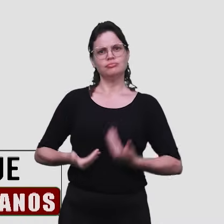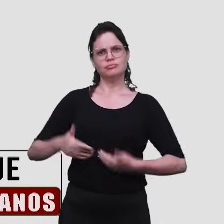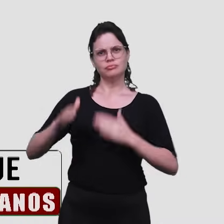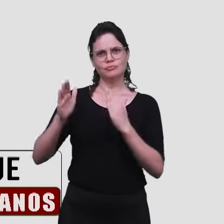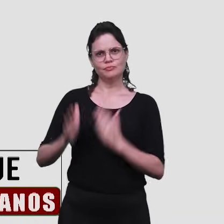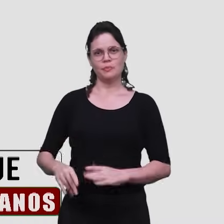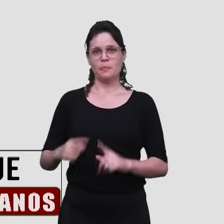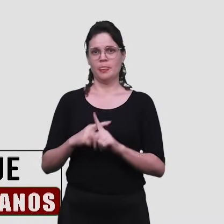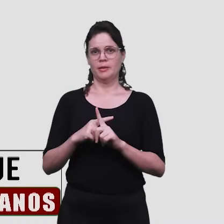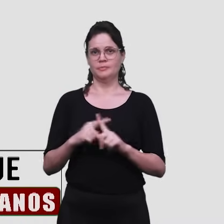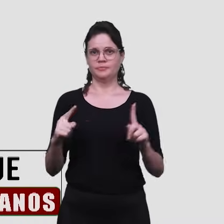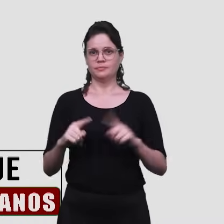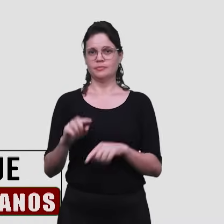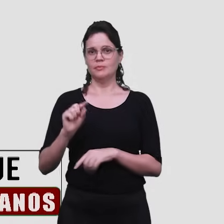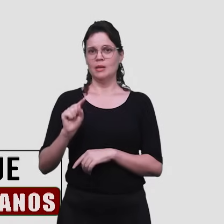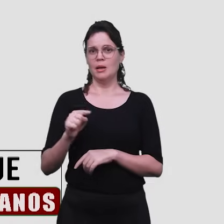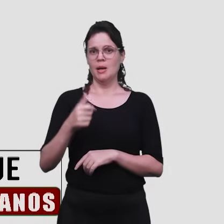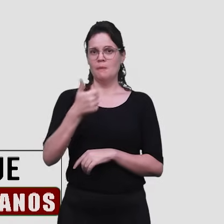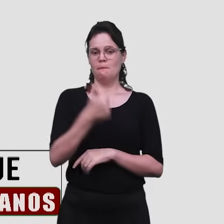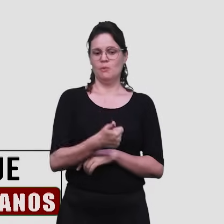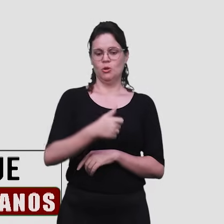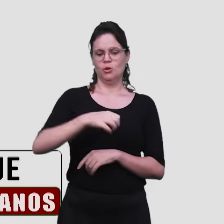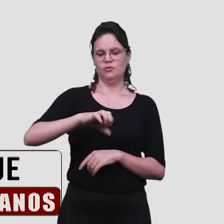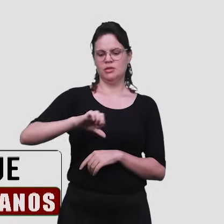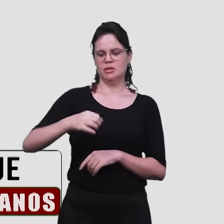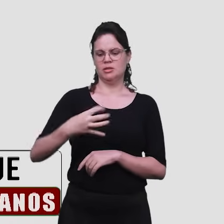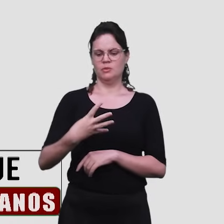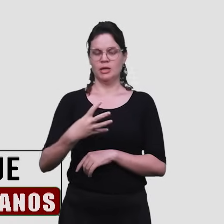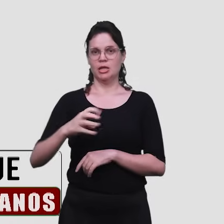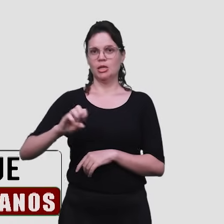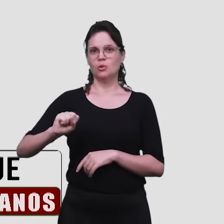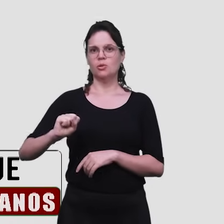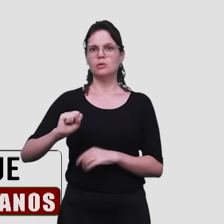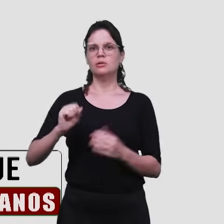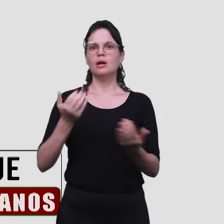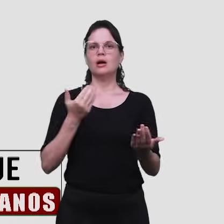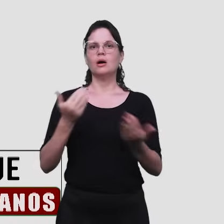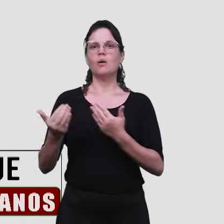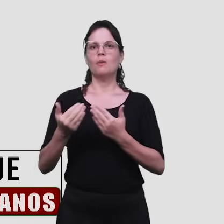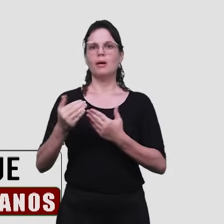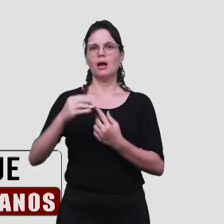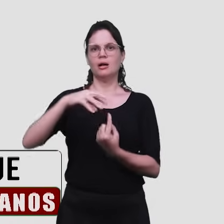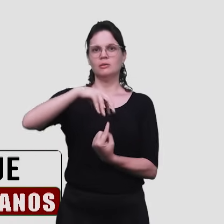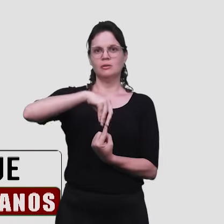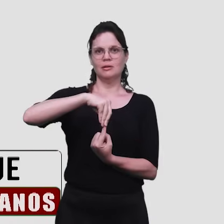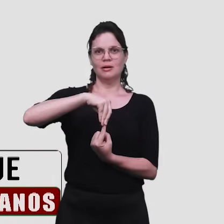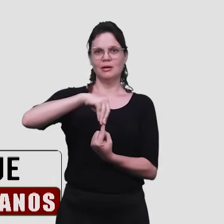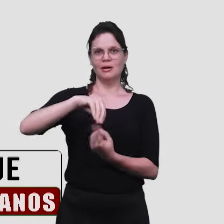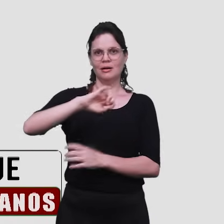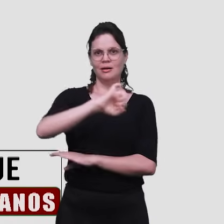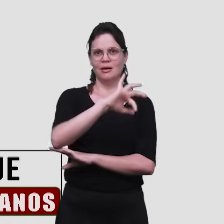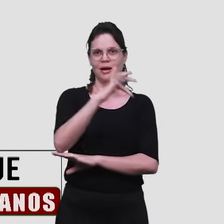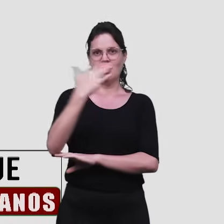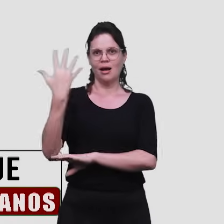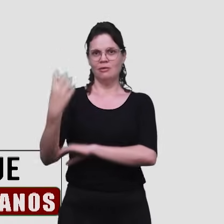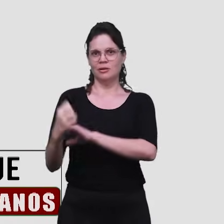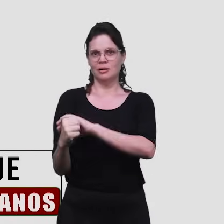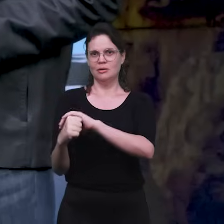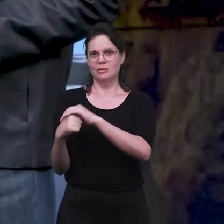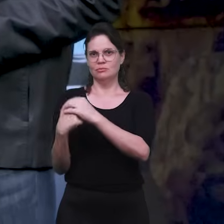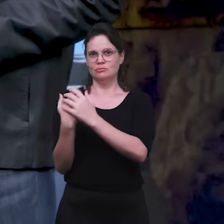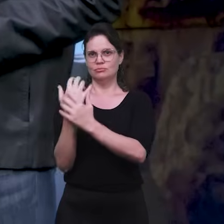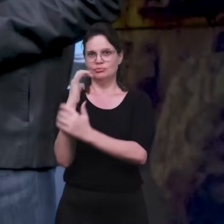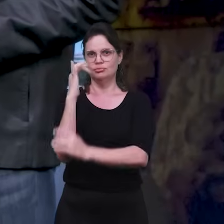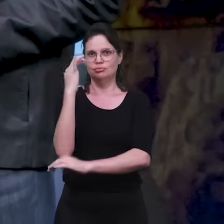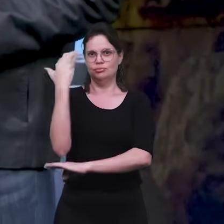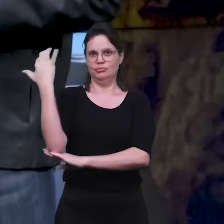1948, a figueira brota, que é o que nós estamos estudando, a parábola da figueira. Vamos em frente, então, com a